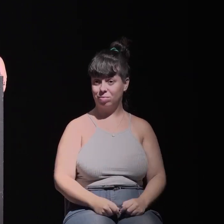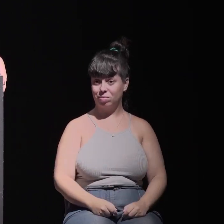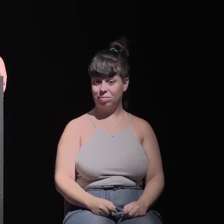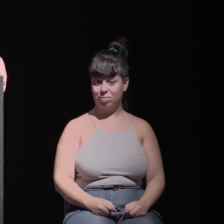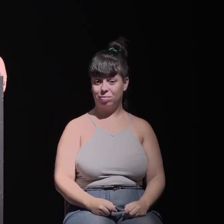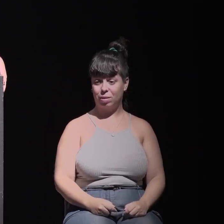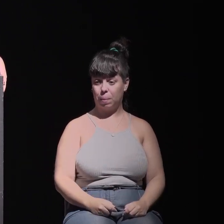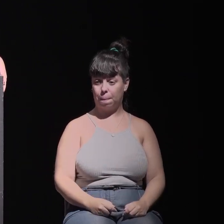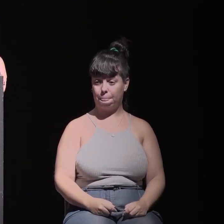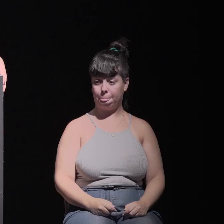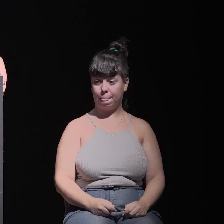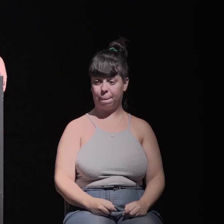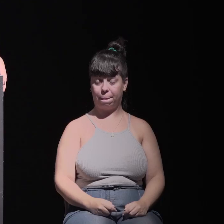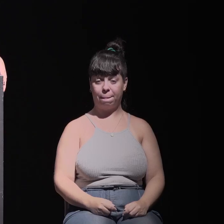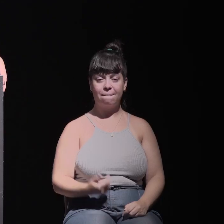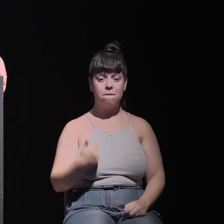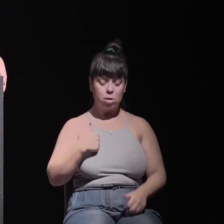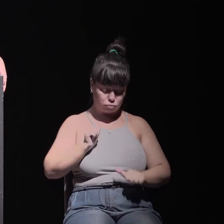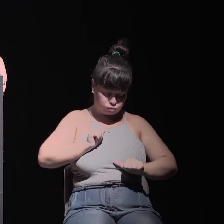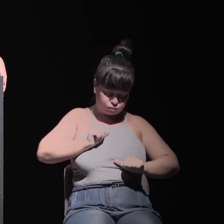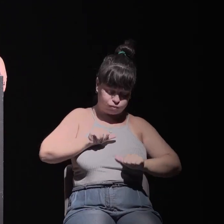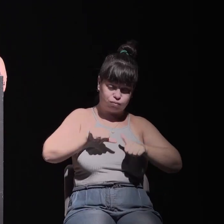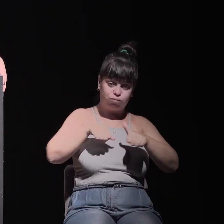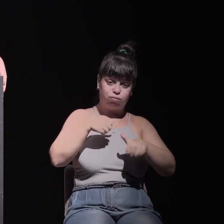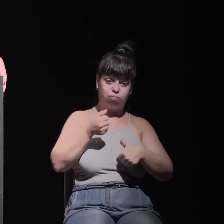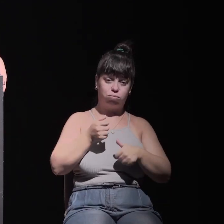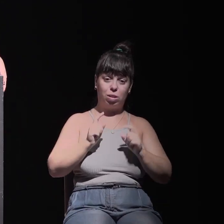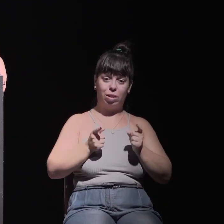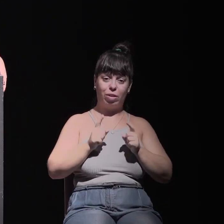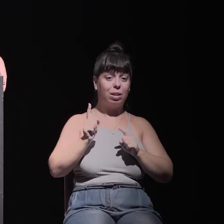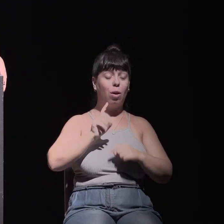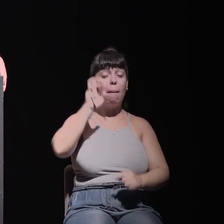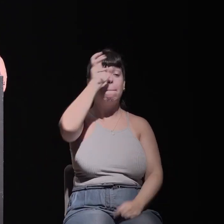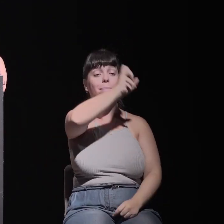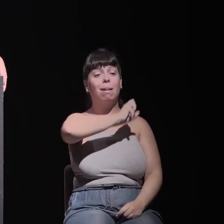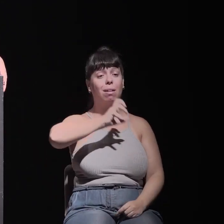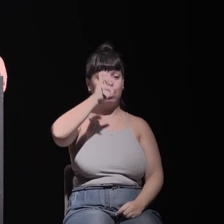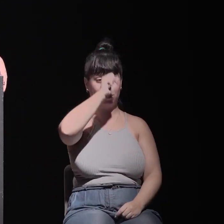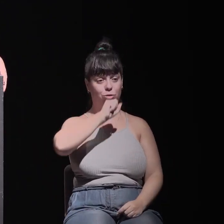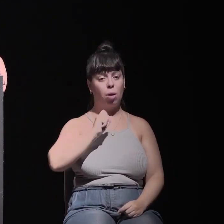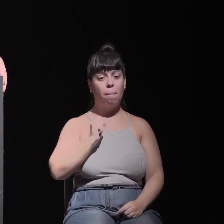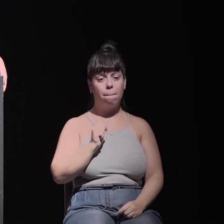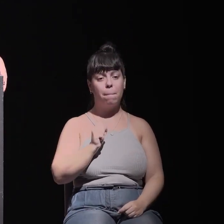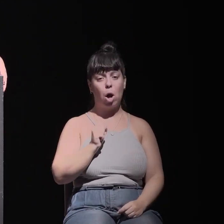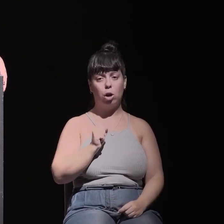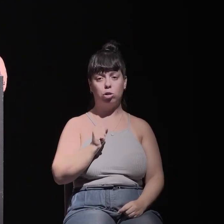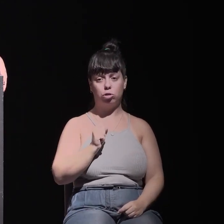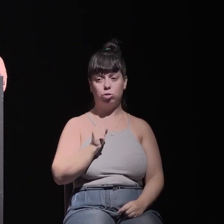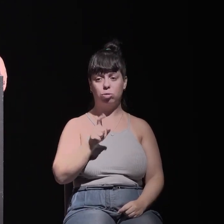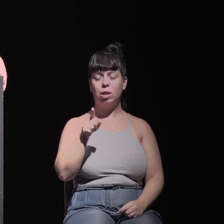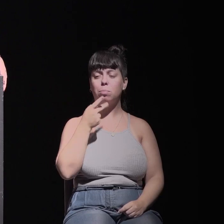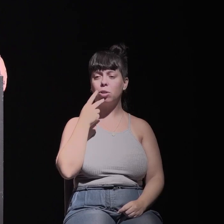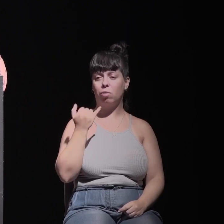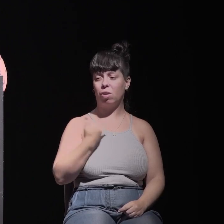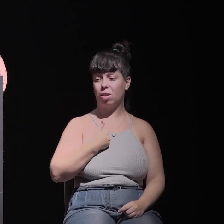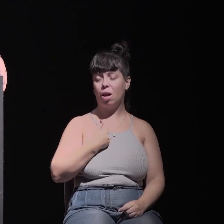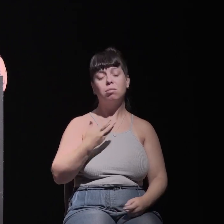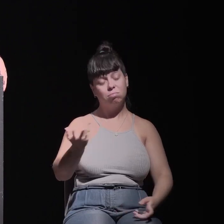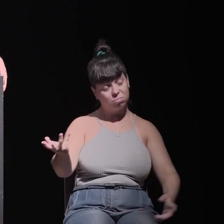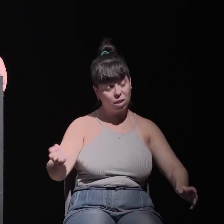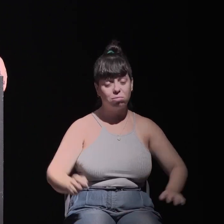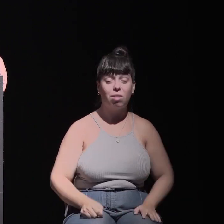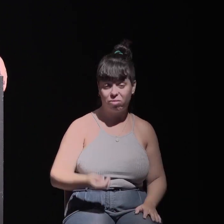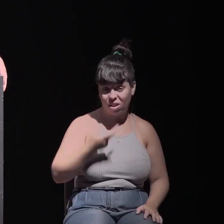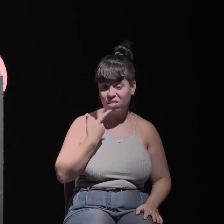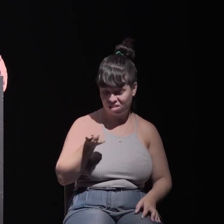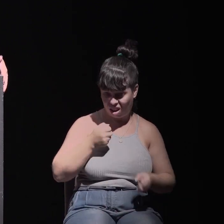torna traveca. Aprende-se a ser traveca. E isso pode ser uma faca de dois gumes, eu sei. Eles podem dizer assim, então é isso mesmo, vocês